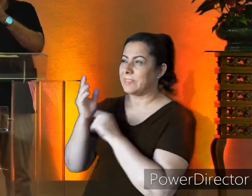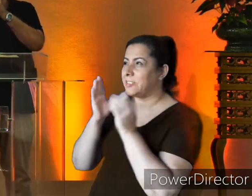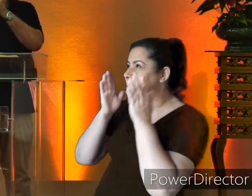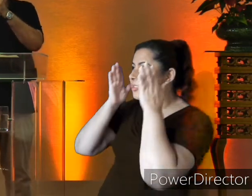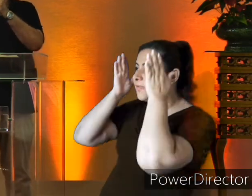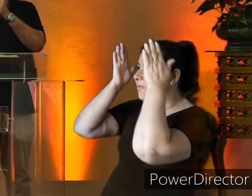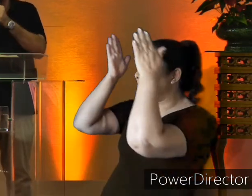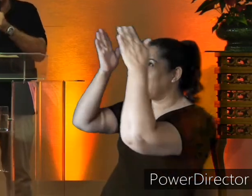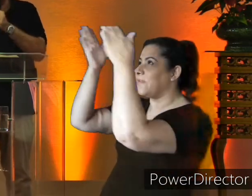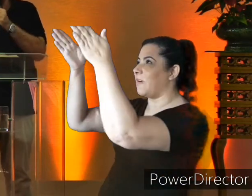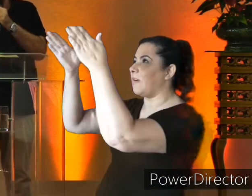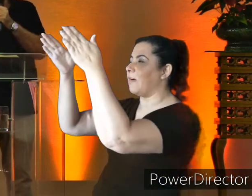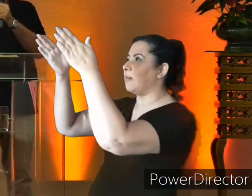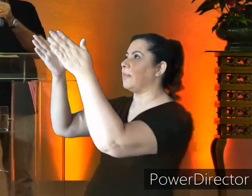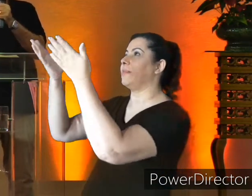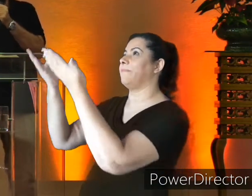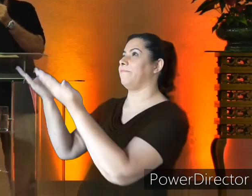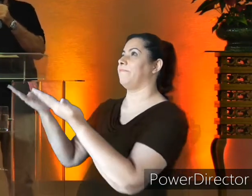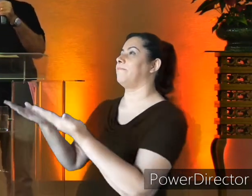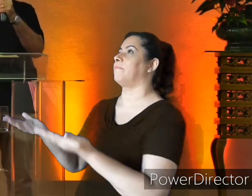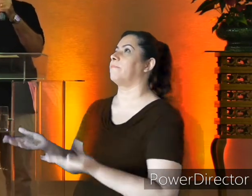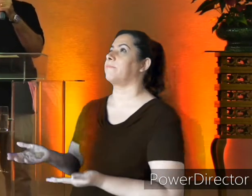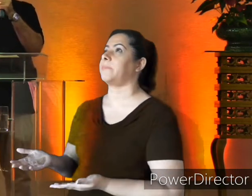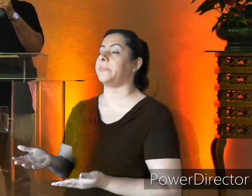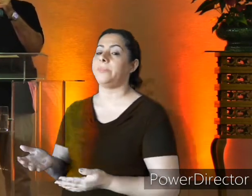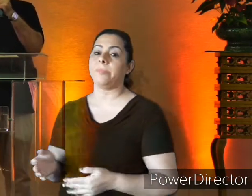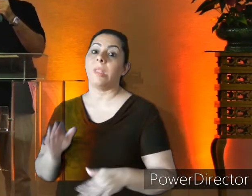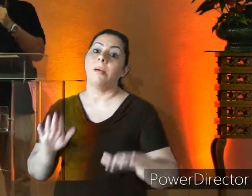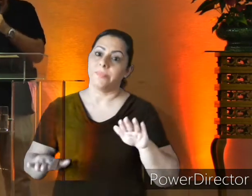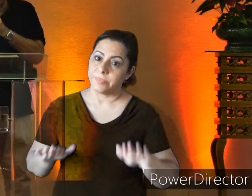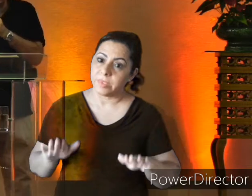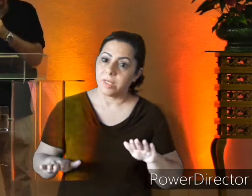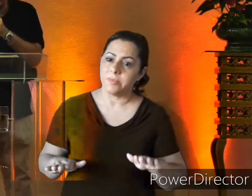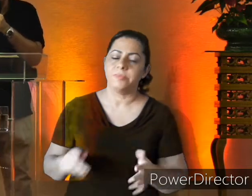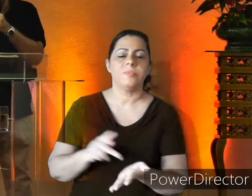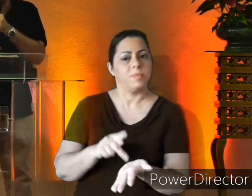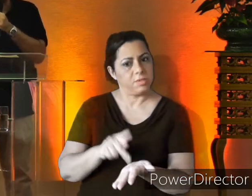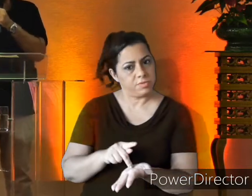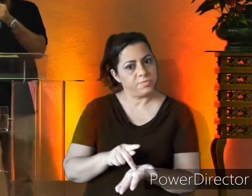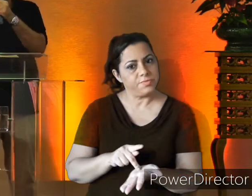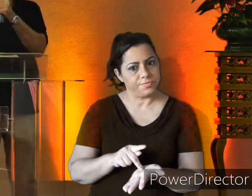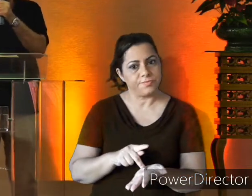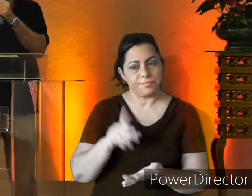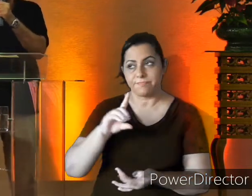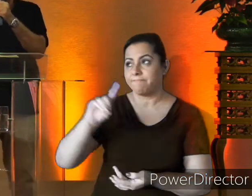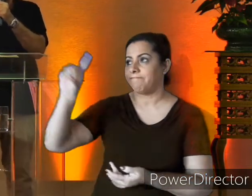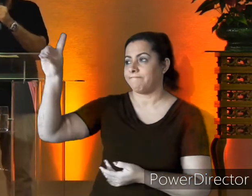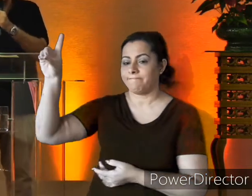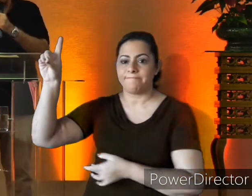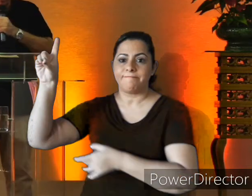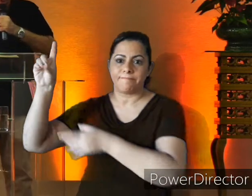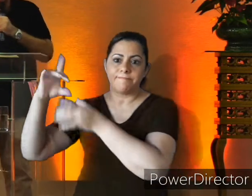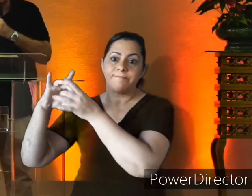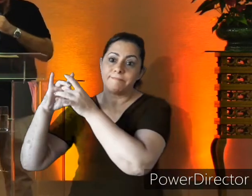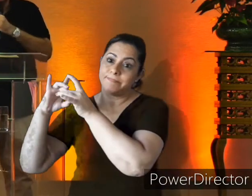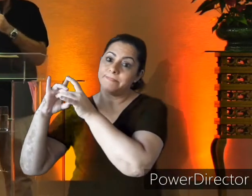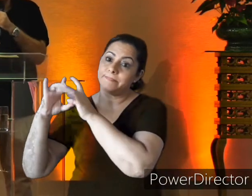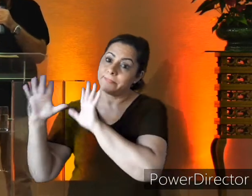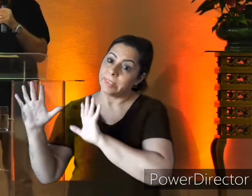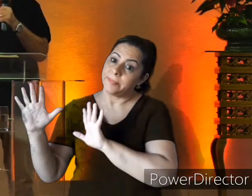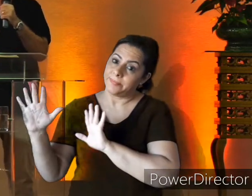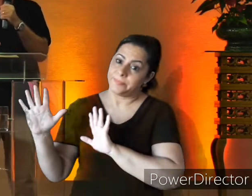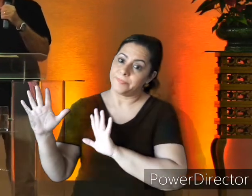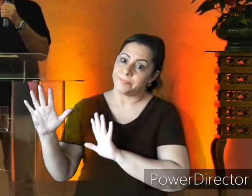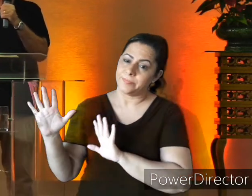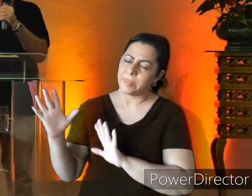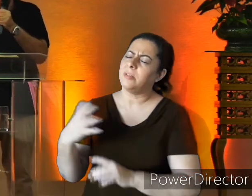tempo. Às vezes sentimos sim um ataque. Às vezes, Deus até permite que algumas coisas